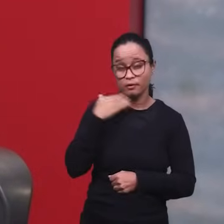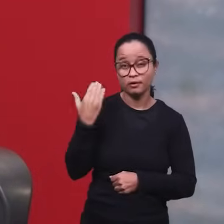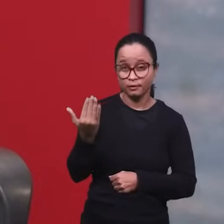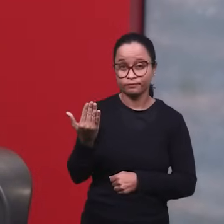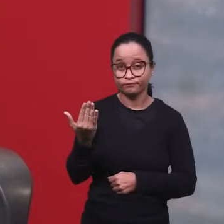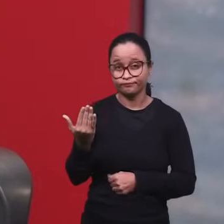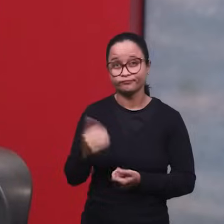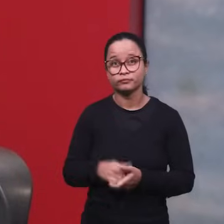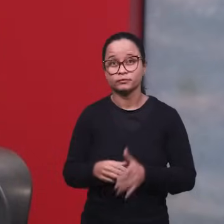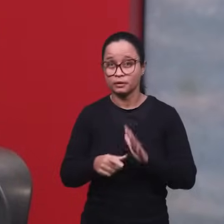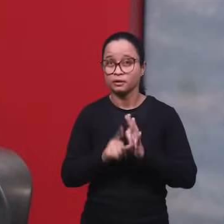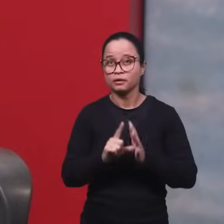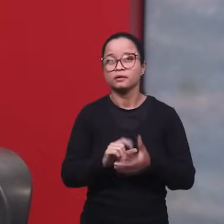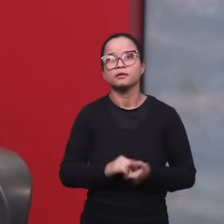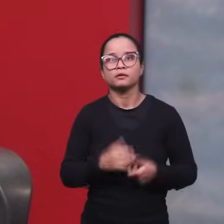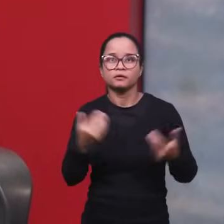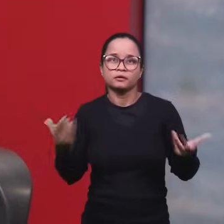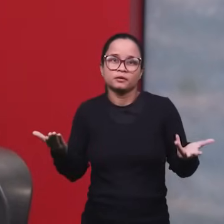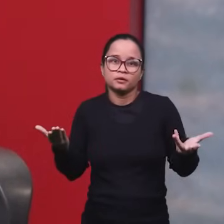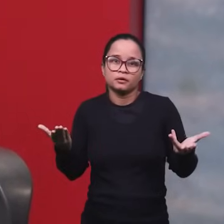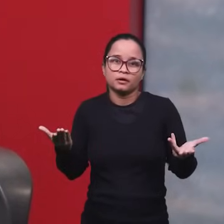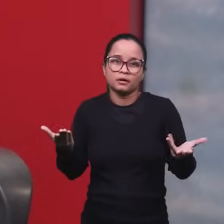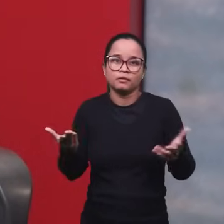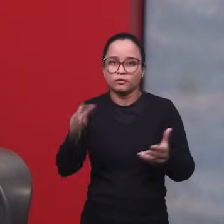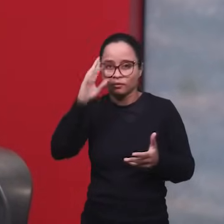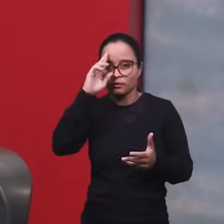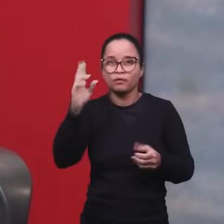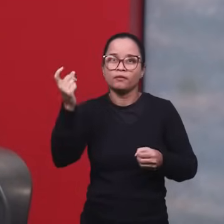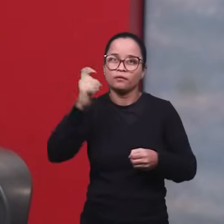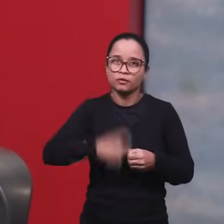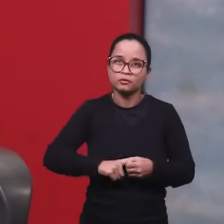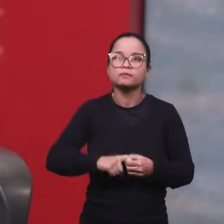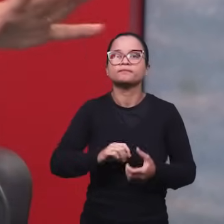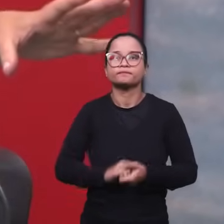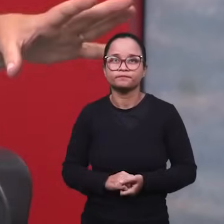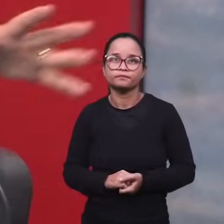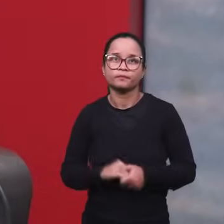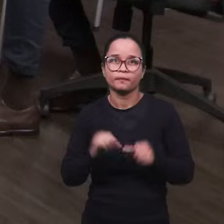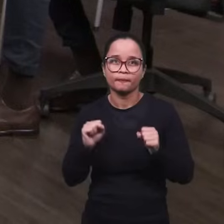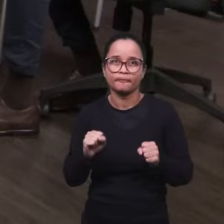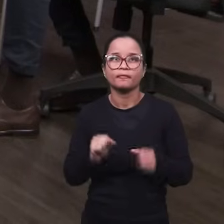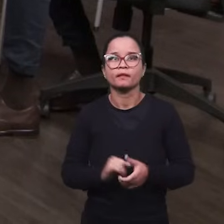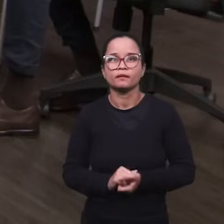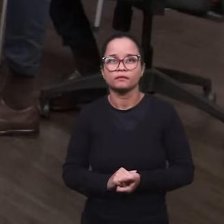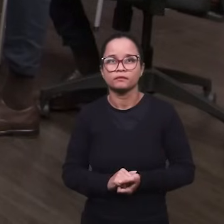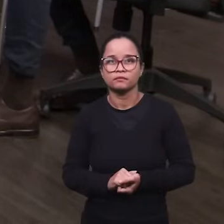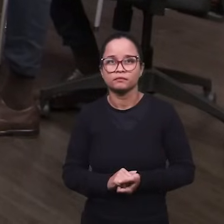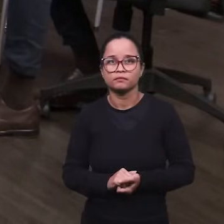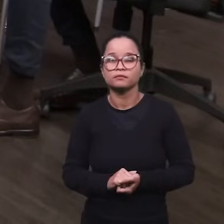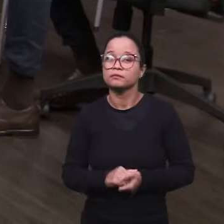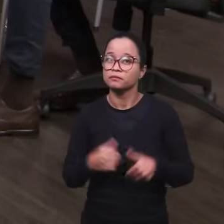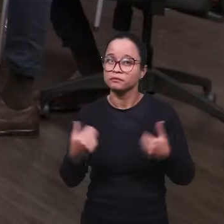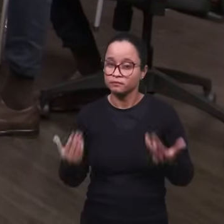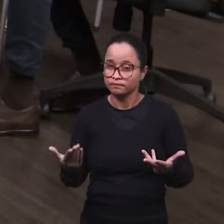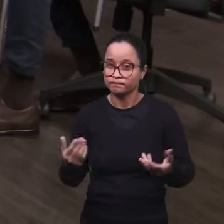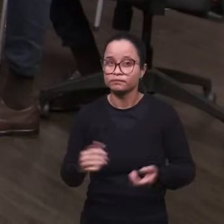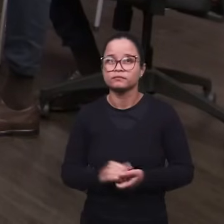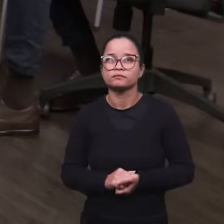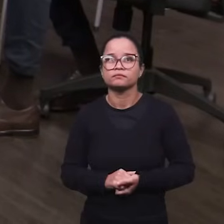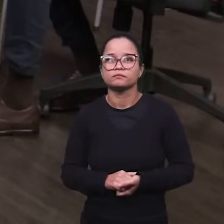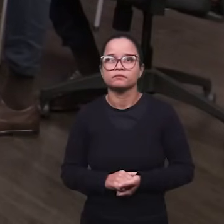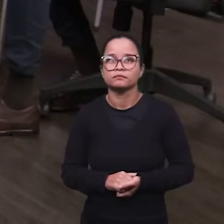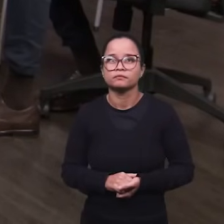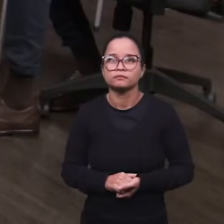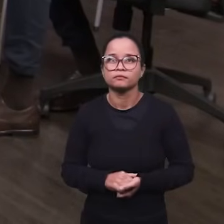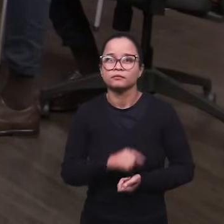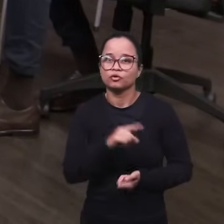né? Partir para o Senhor antes que o Senhor volte e nos busque. Que para nós é lucro, né? Claro. Segundo o apóstolo Paulo, é lucro. Claro, é lucro, mas eu